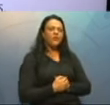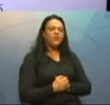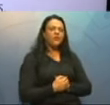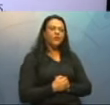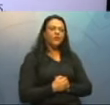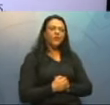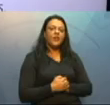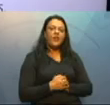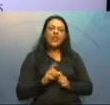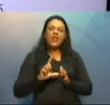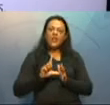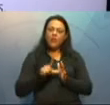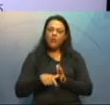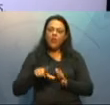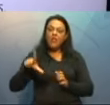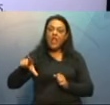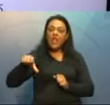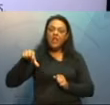E